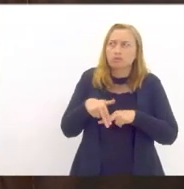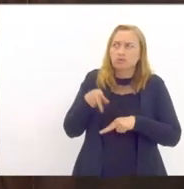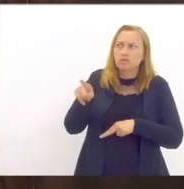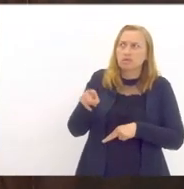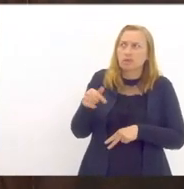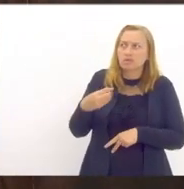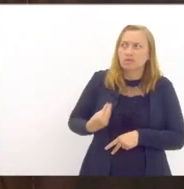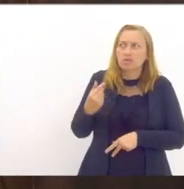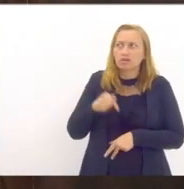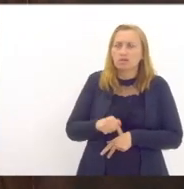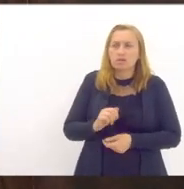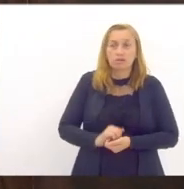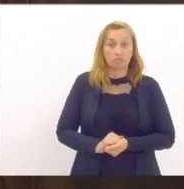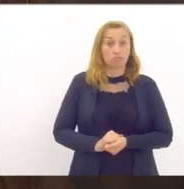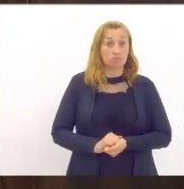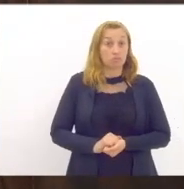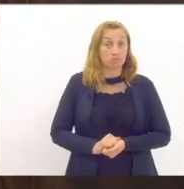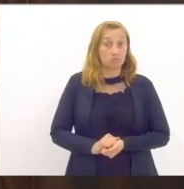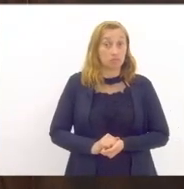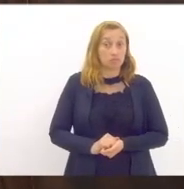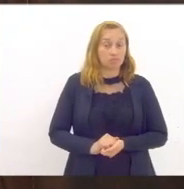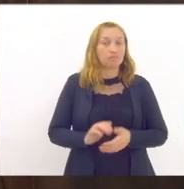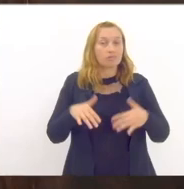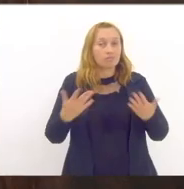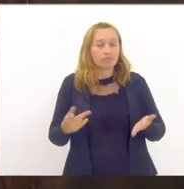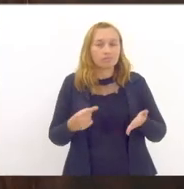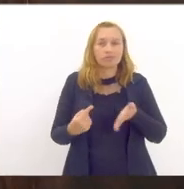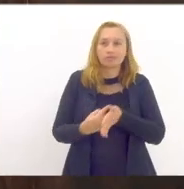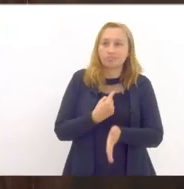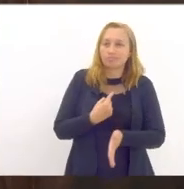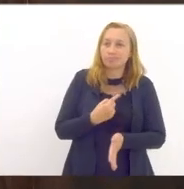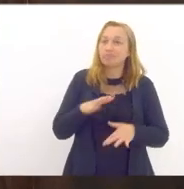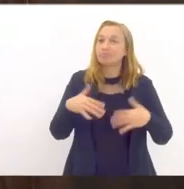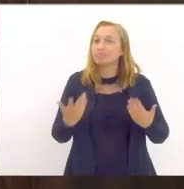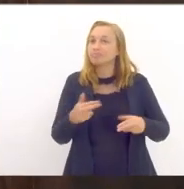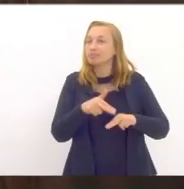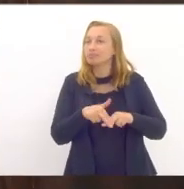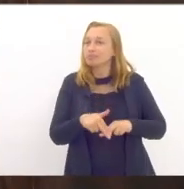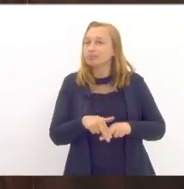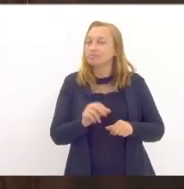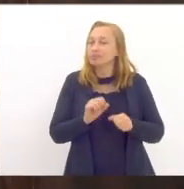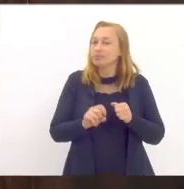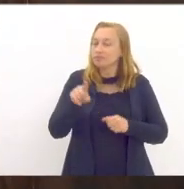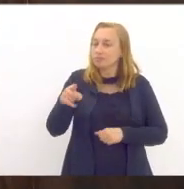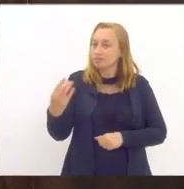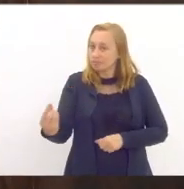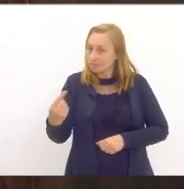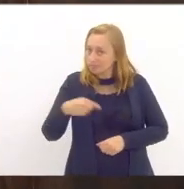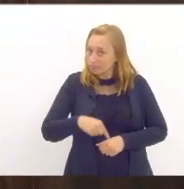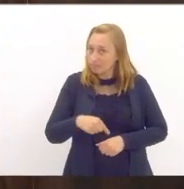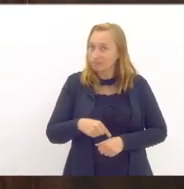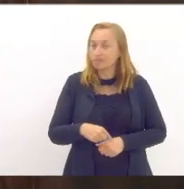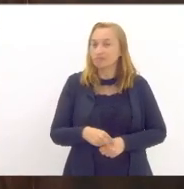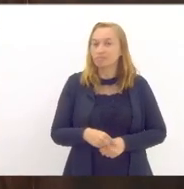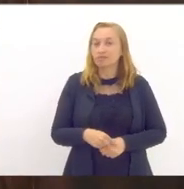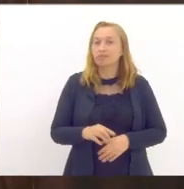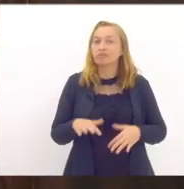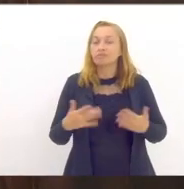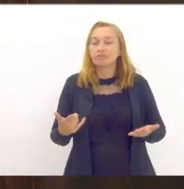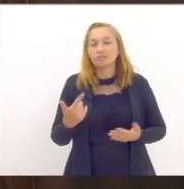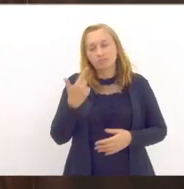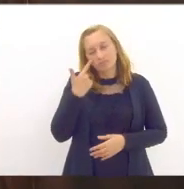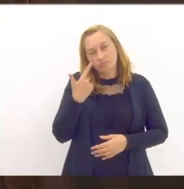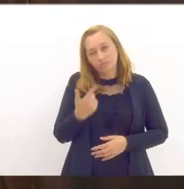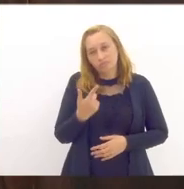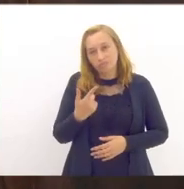que te fazia estar aqui. E quando eu me perguntava qual é o motivo que fazia você estar aqui, e quando eu